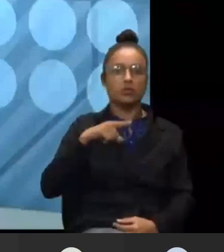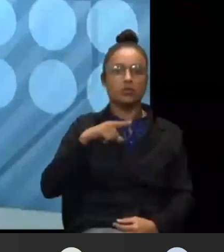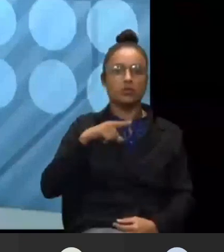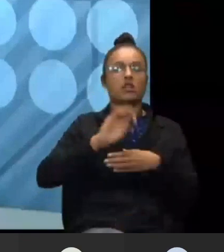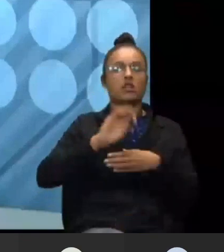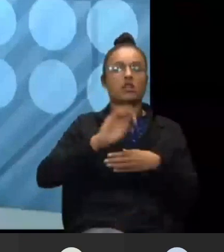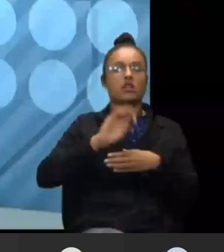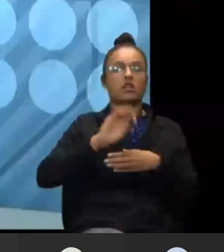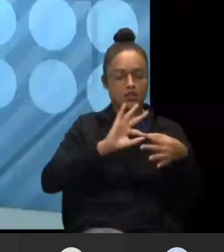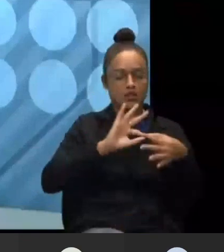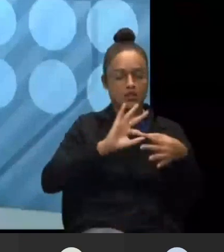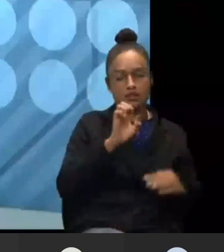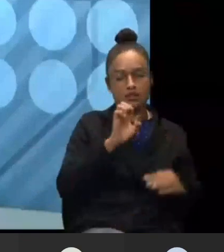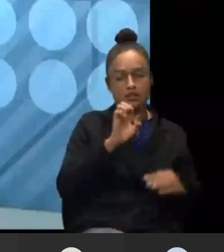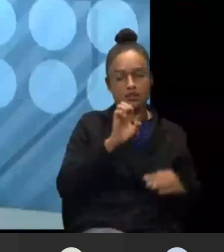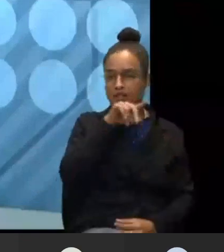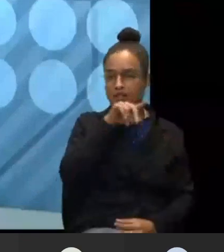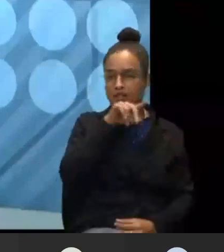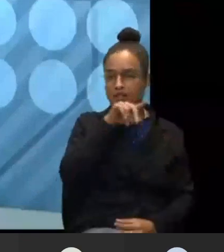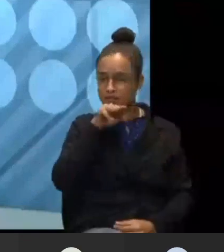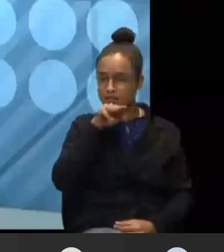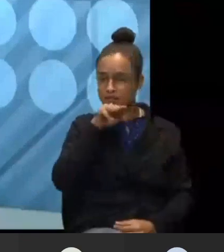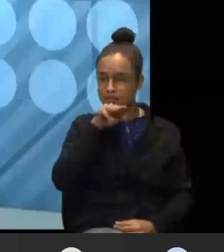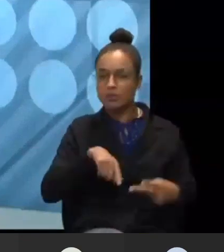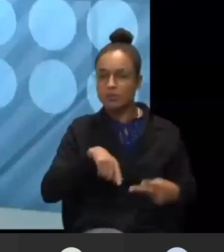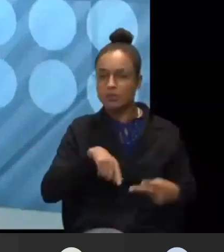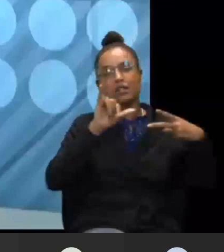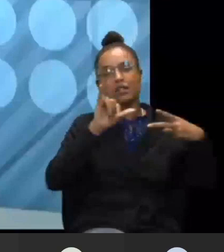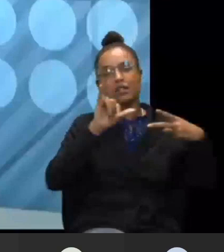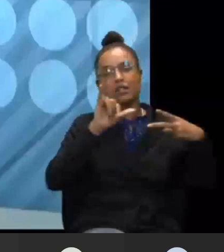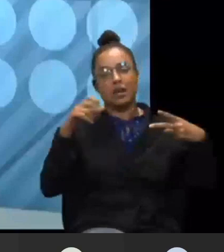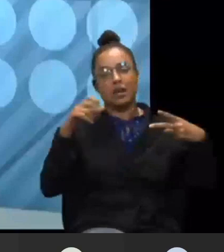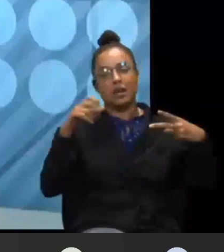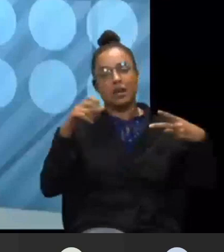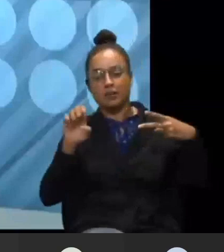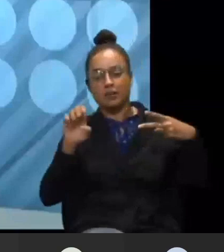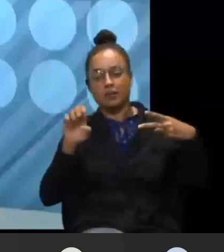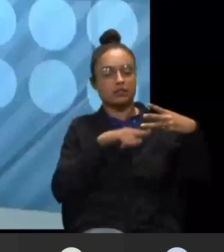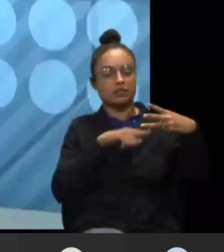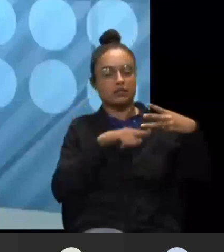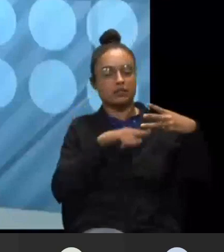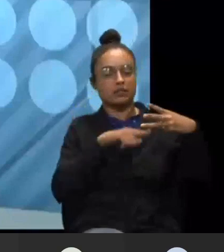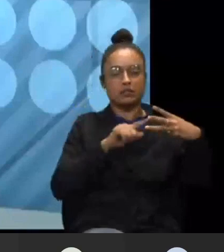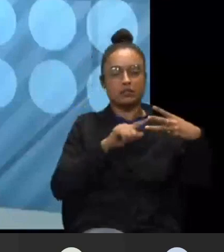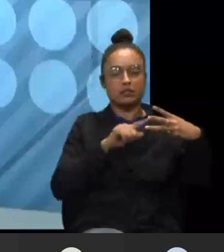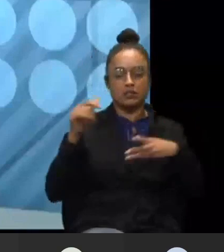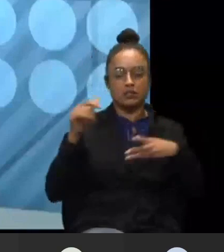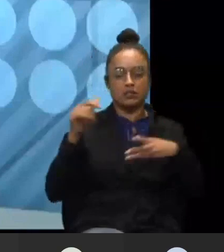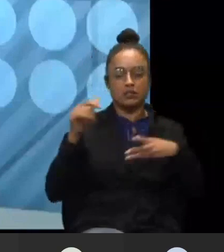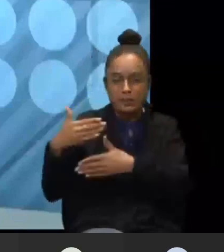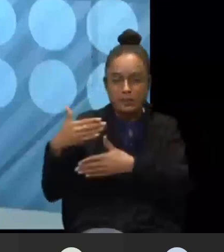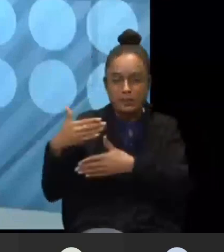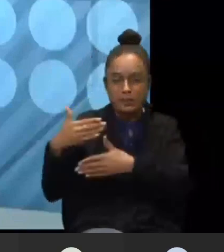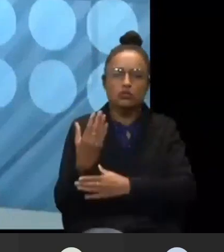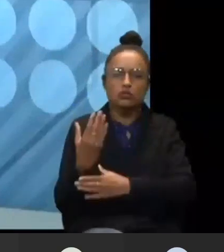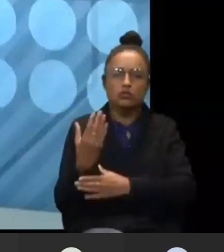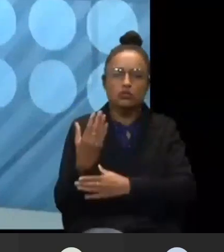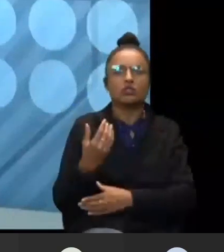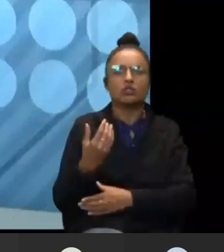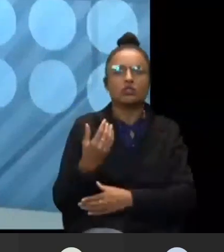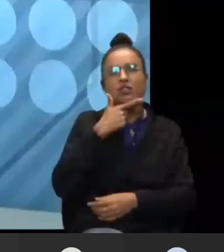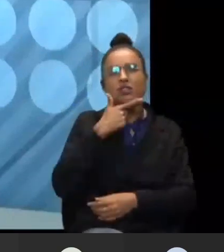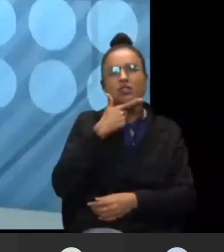enzimas. Lipase favorece na liberação de ácidos graxos no meio. Haja vista que no processo de fabricação de queijo